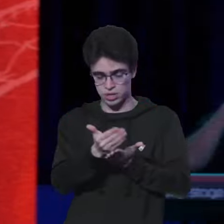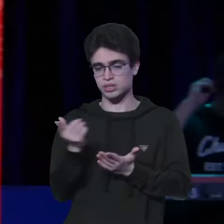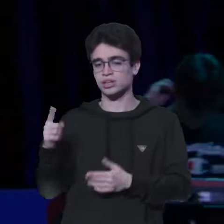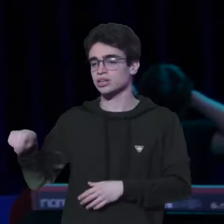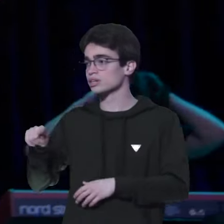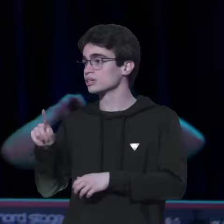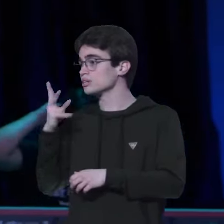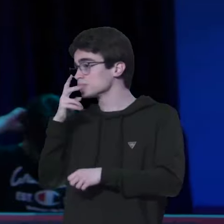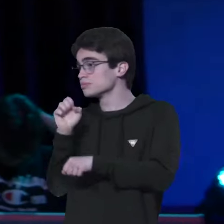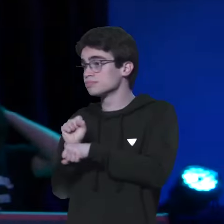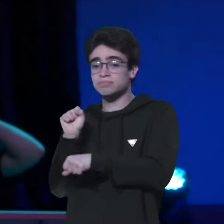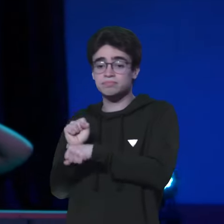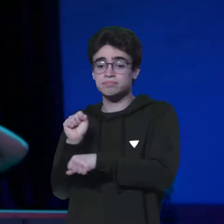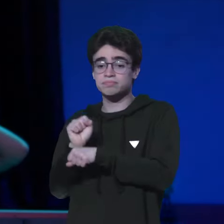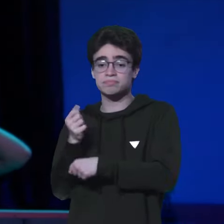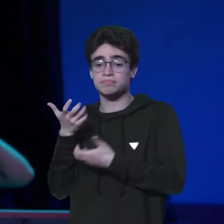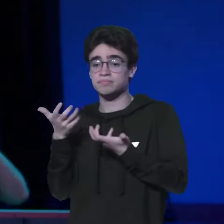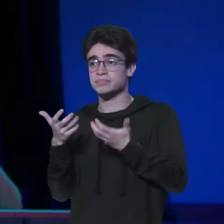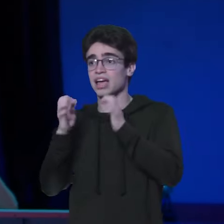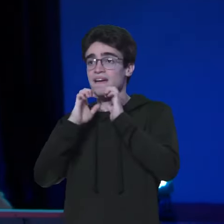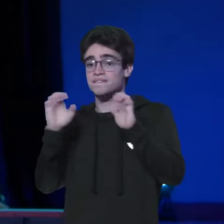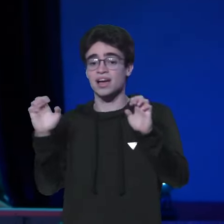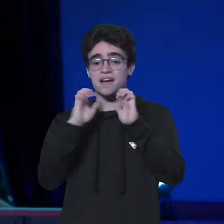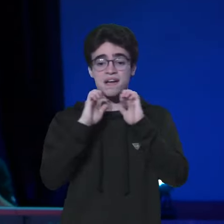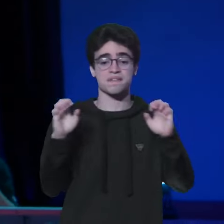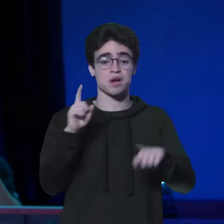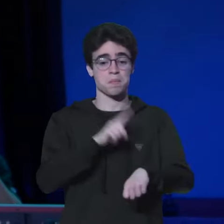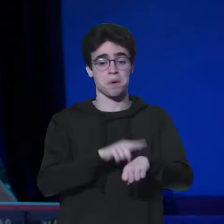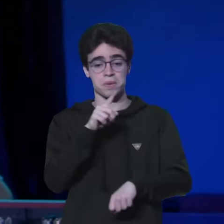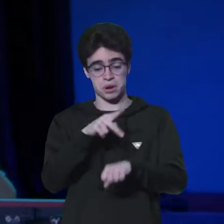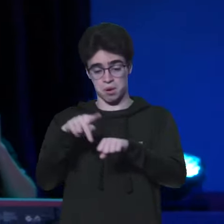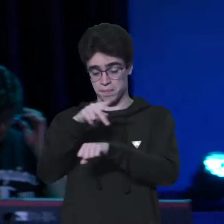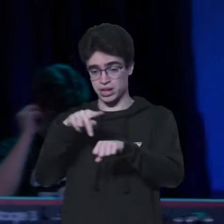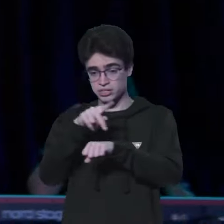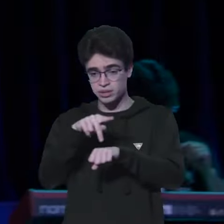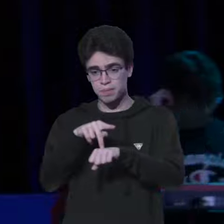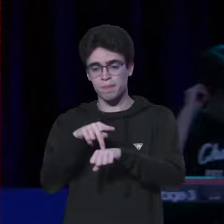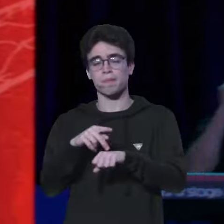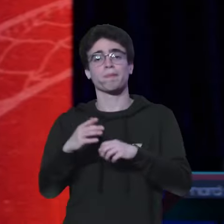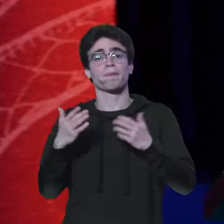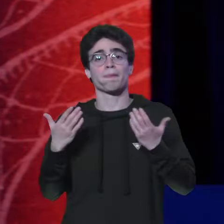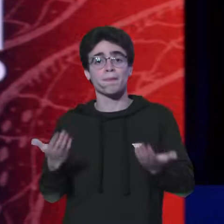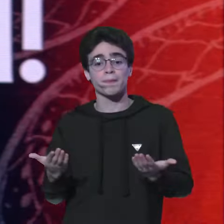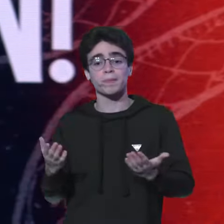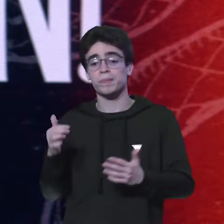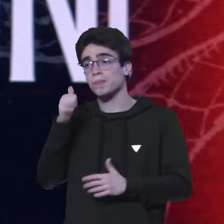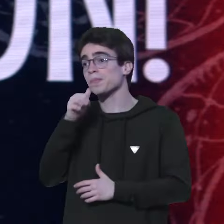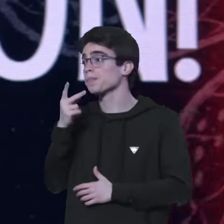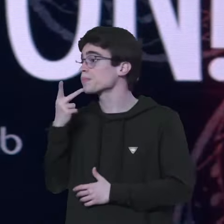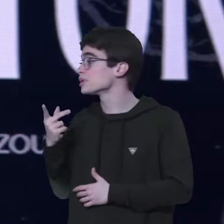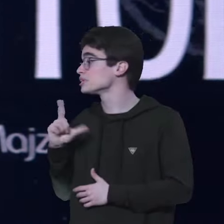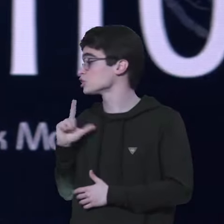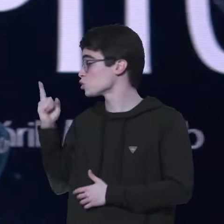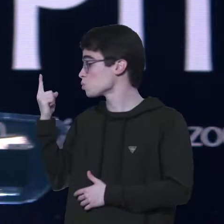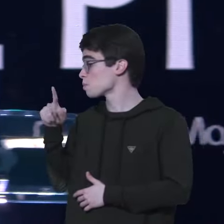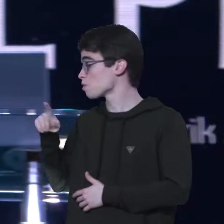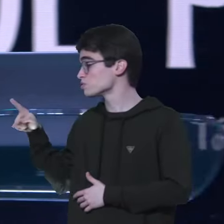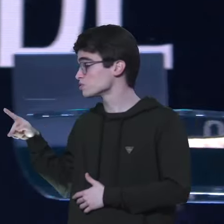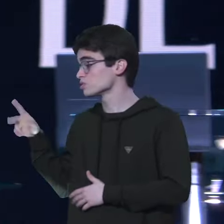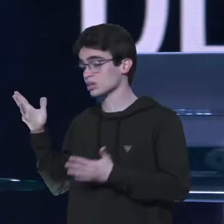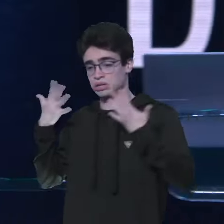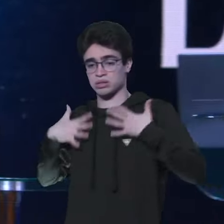ali esperando as pessoas para falar de Jesus para elas na Páscoa. E então, ela disse que um professor se vestiu